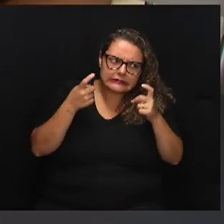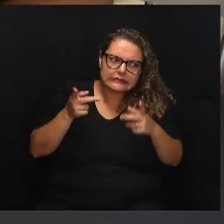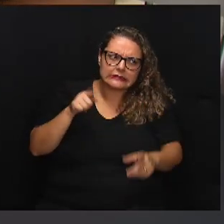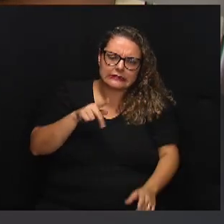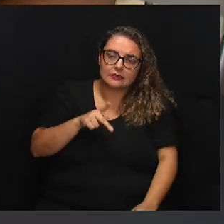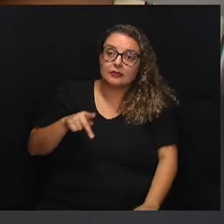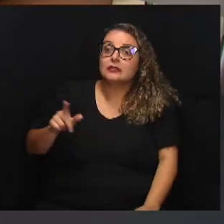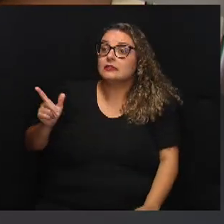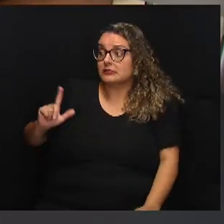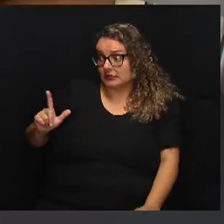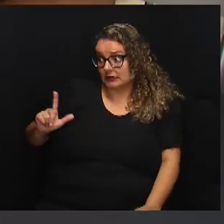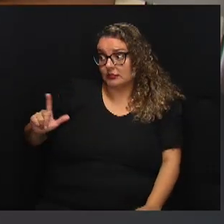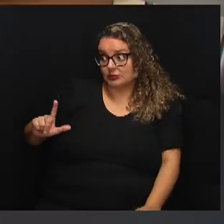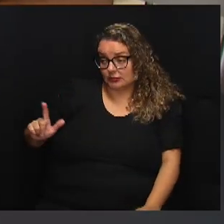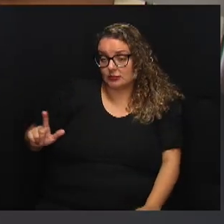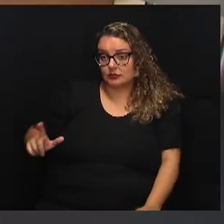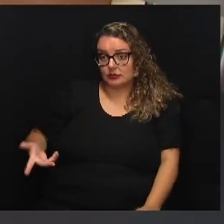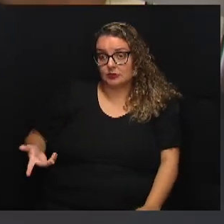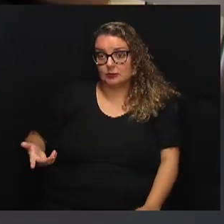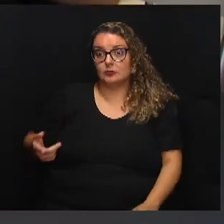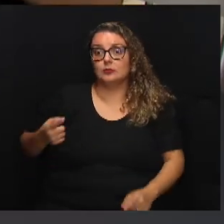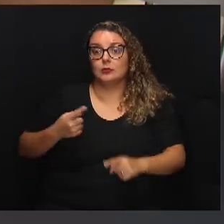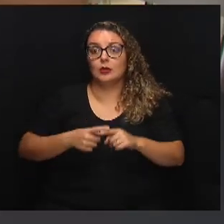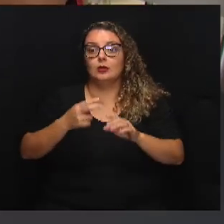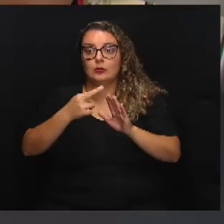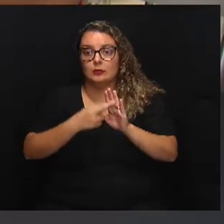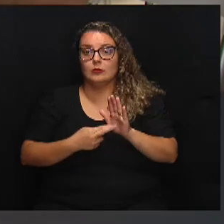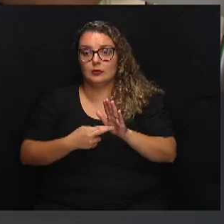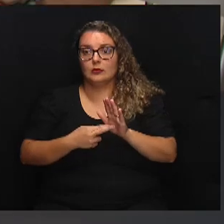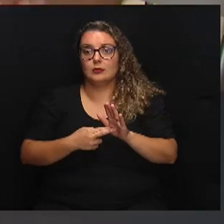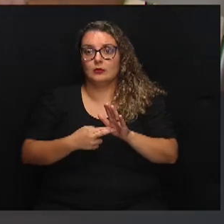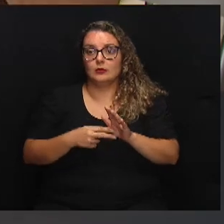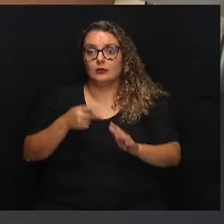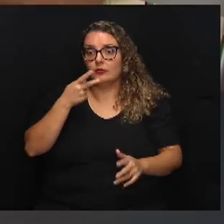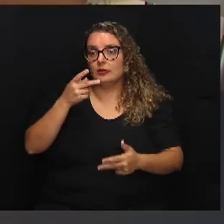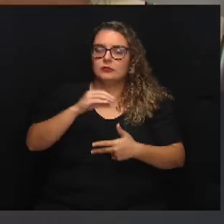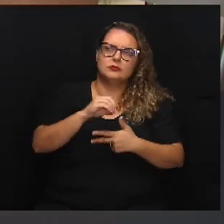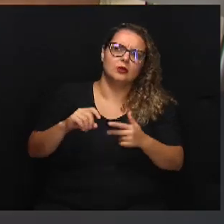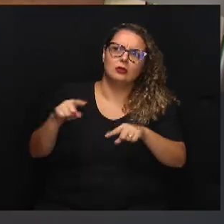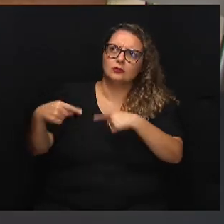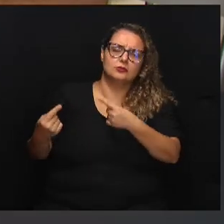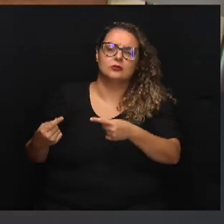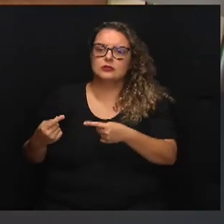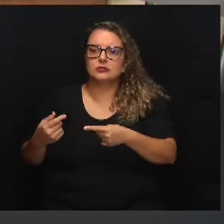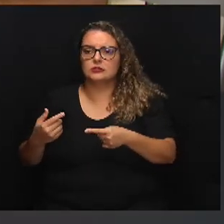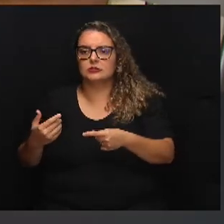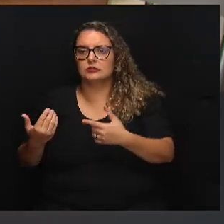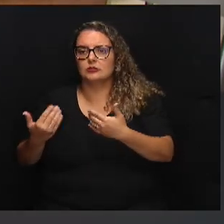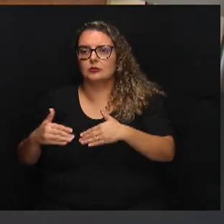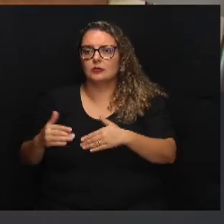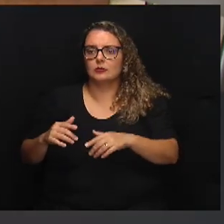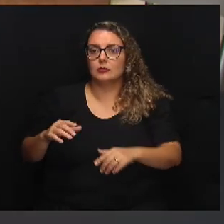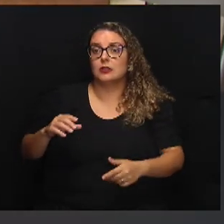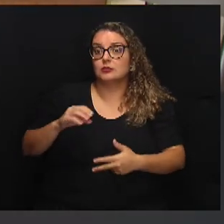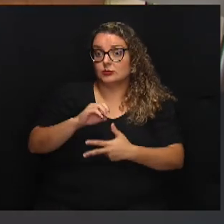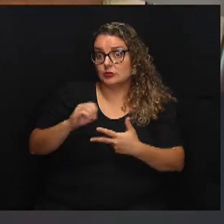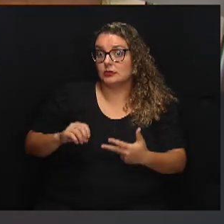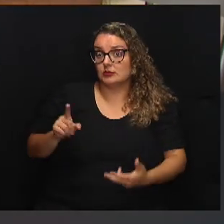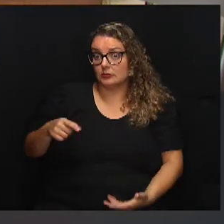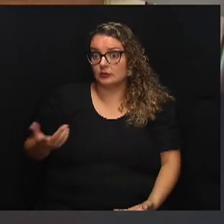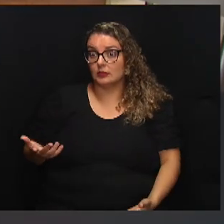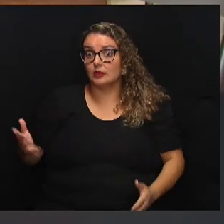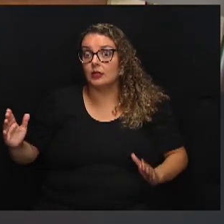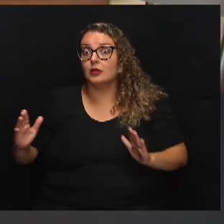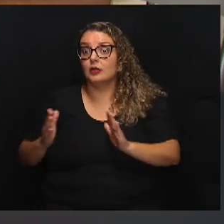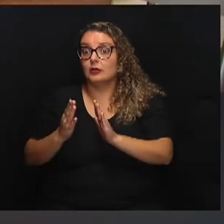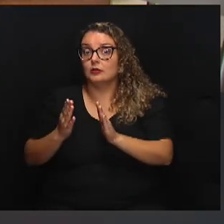Claro. Por quê, né? A redação, em essência, falando do Enem ou de outras provas, mas do Enem em particular, é aquele enfrentamento de uma